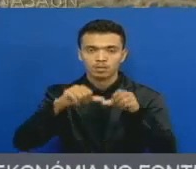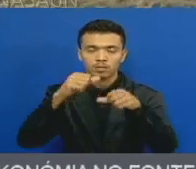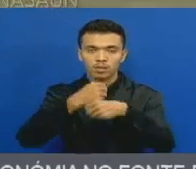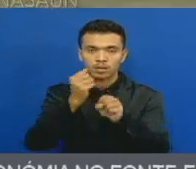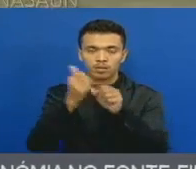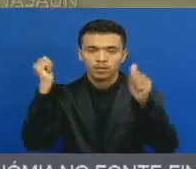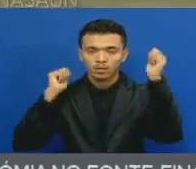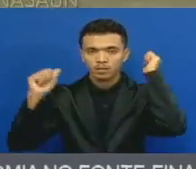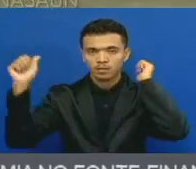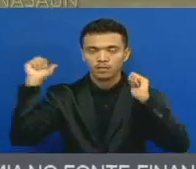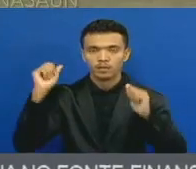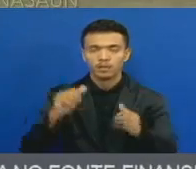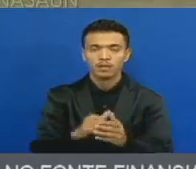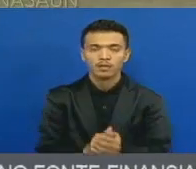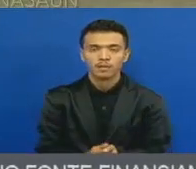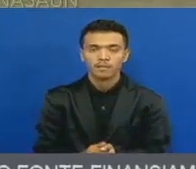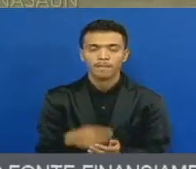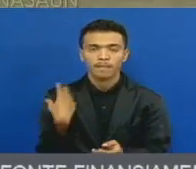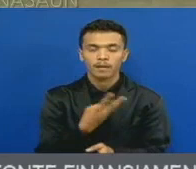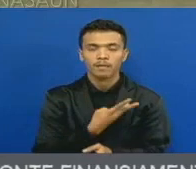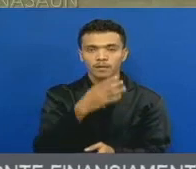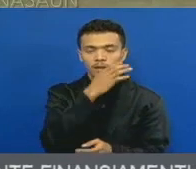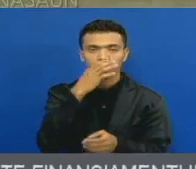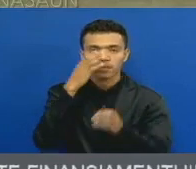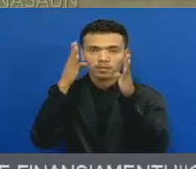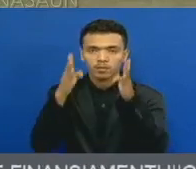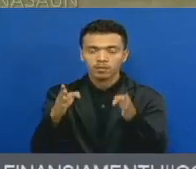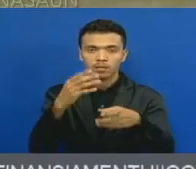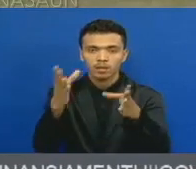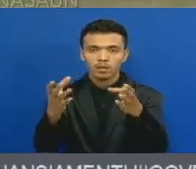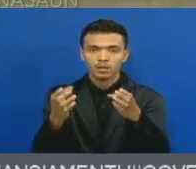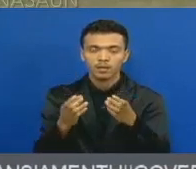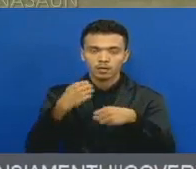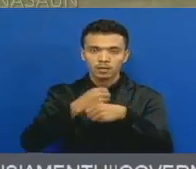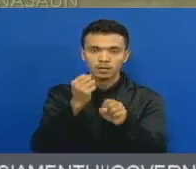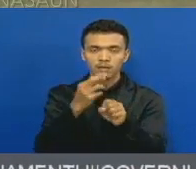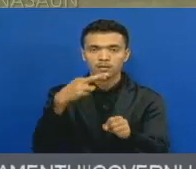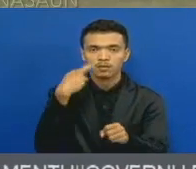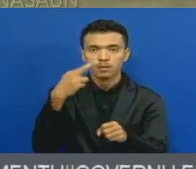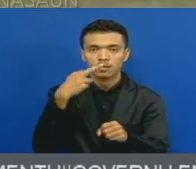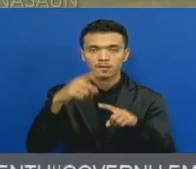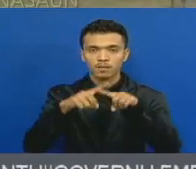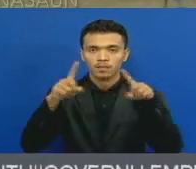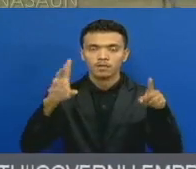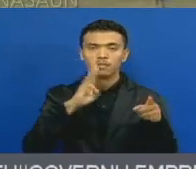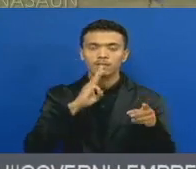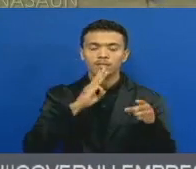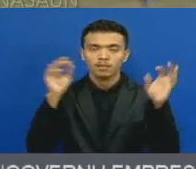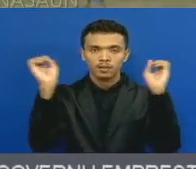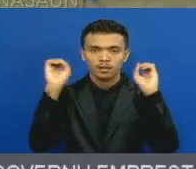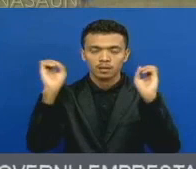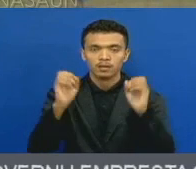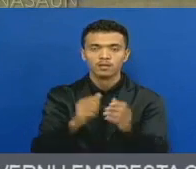agrícola. Ami agricultor, ami akara kalo alamatar, mai be be malaya. Be laya ne ami pasensi